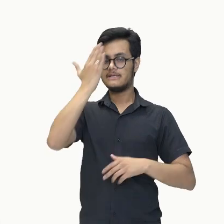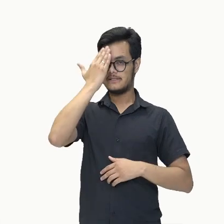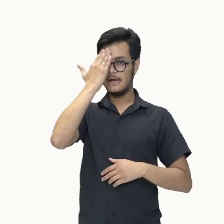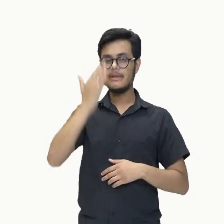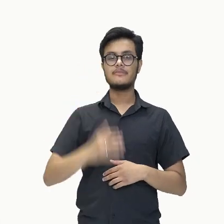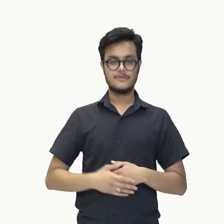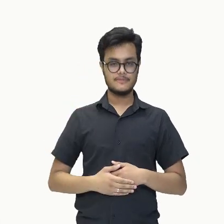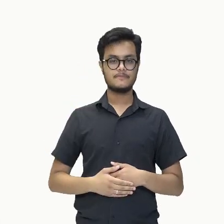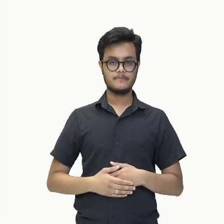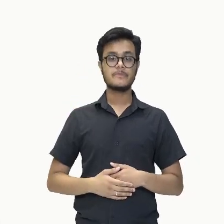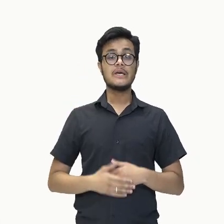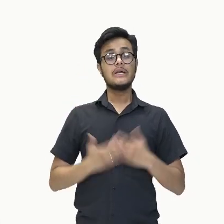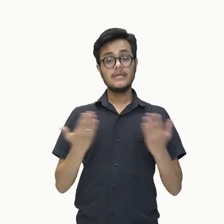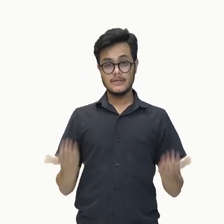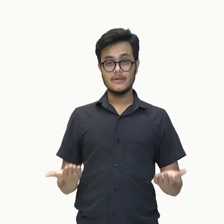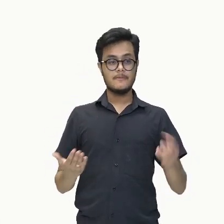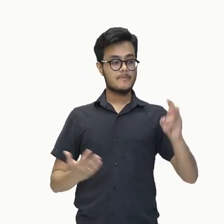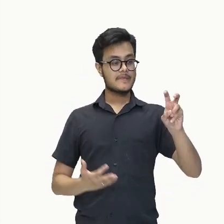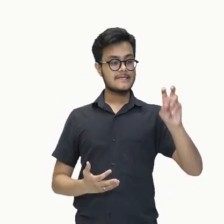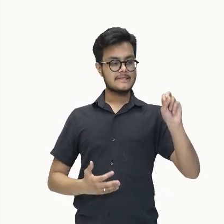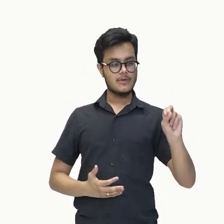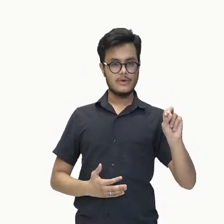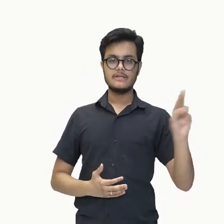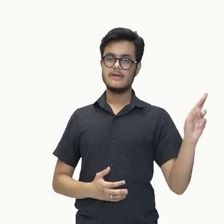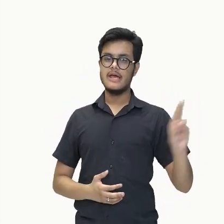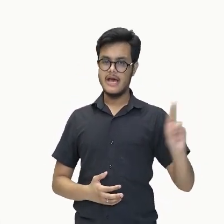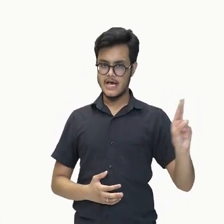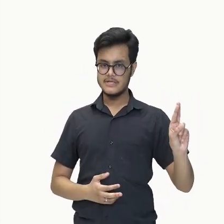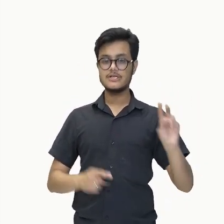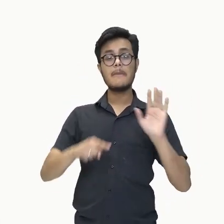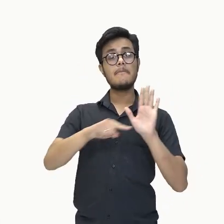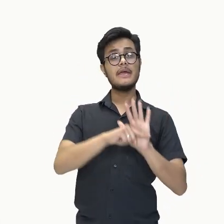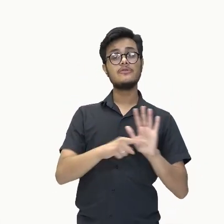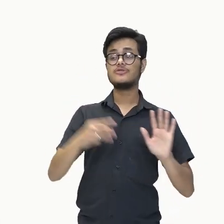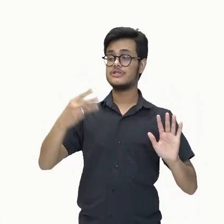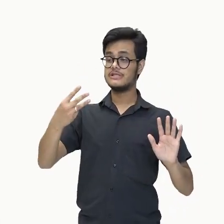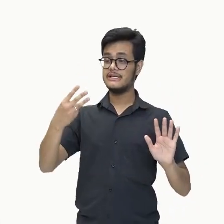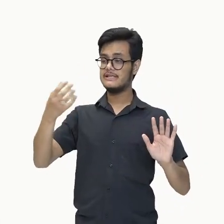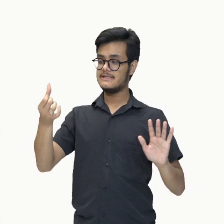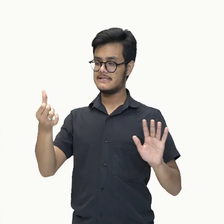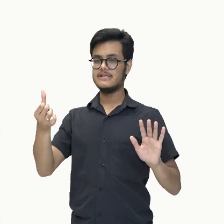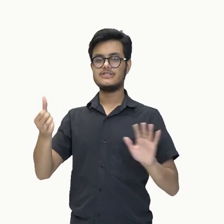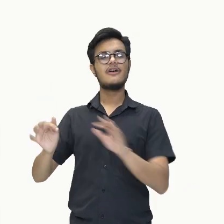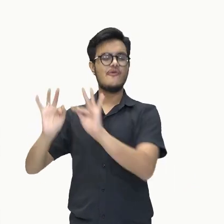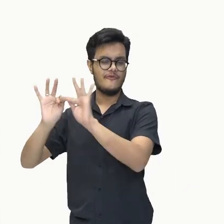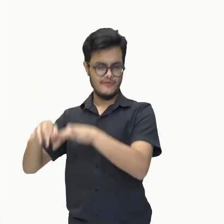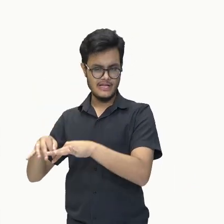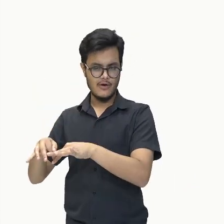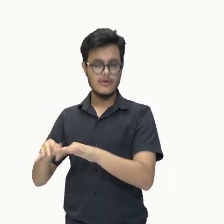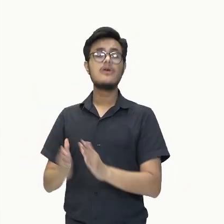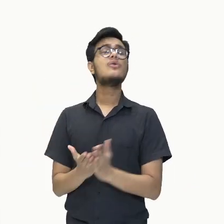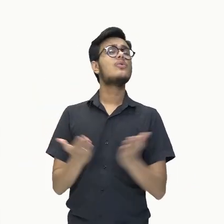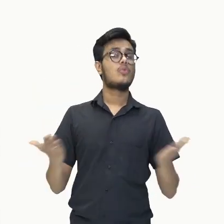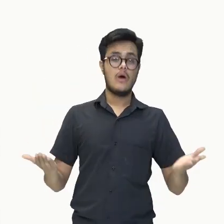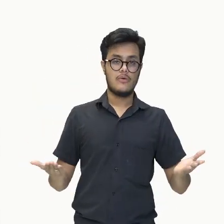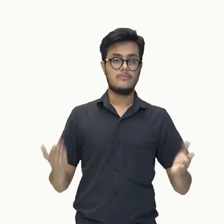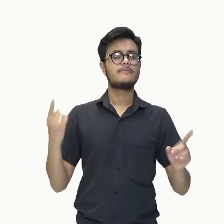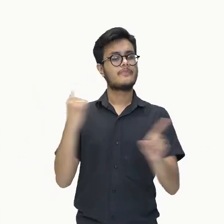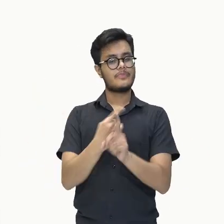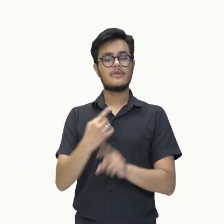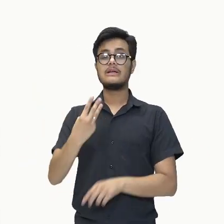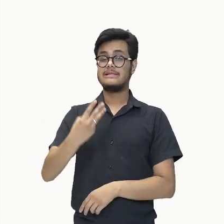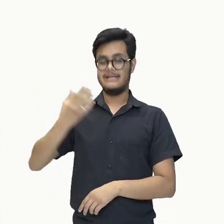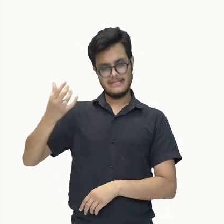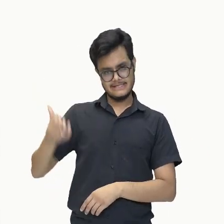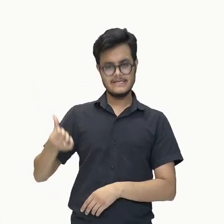50. E subtrair do nosso preço final. Qual é o nosso preço final?